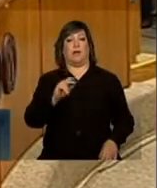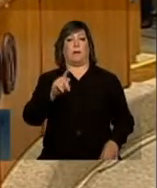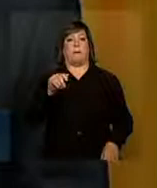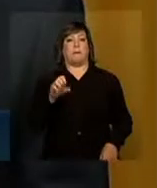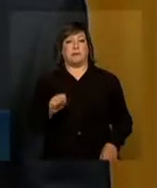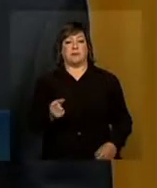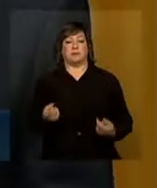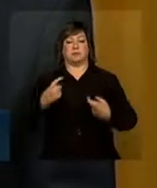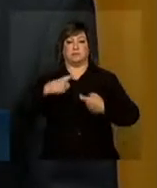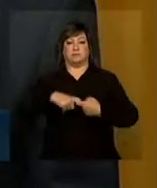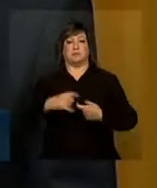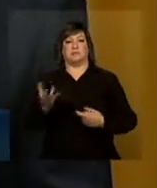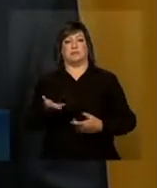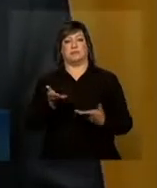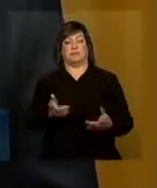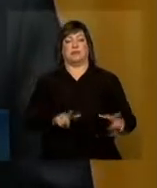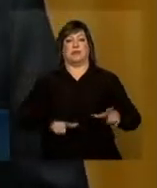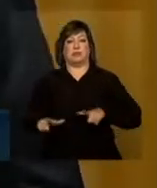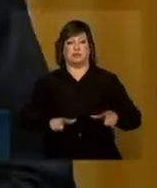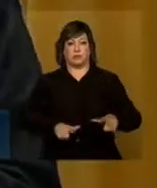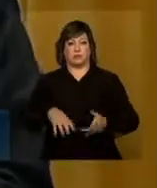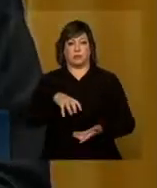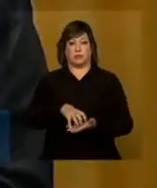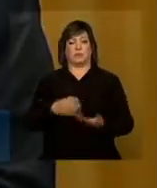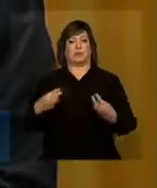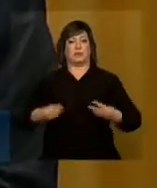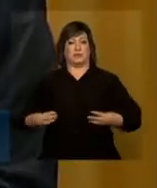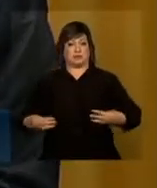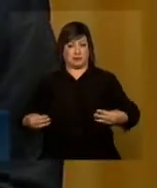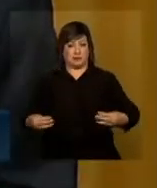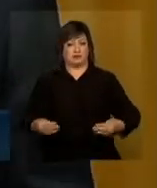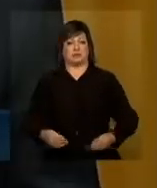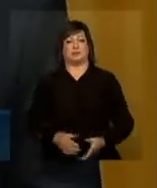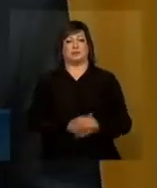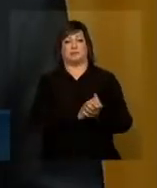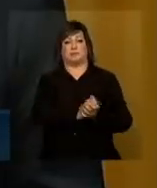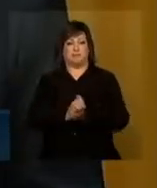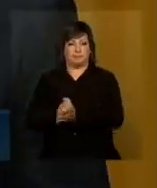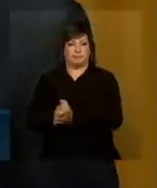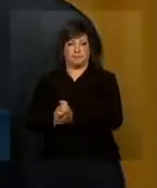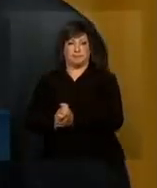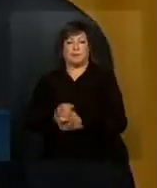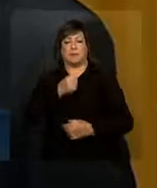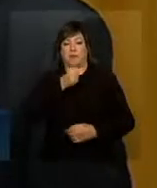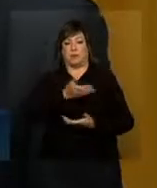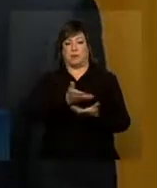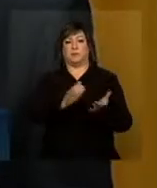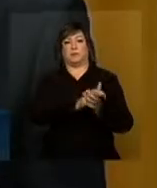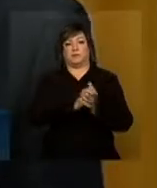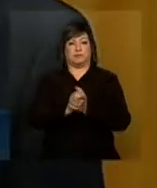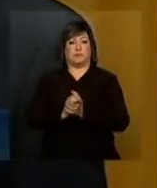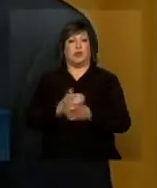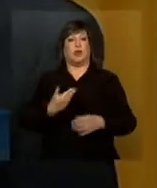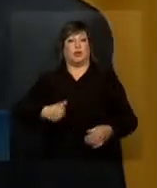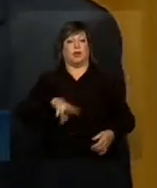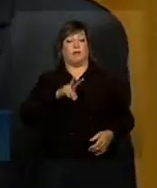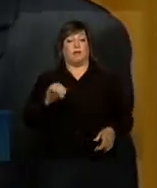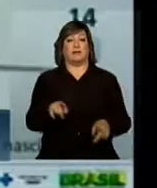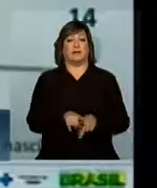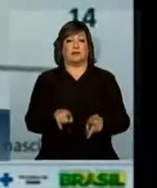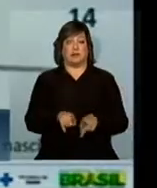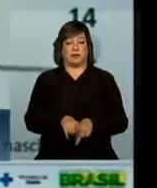em todas essas ações, equipe do Ministério, pessoal da imprensa. Nós vamos também